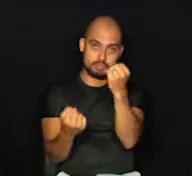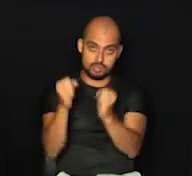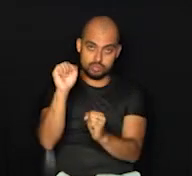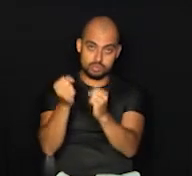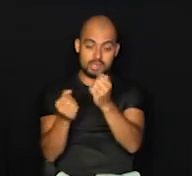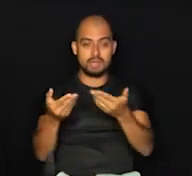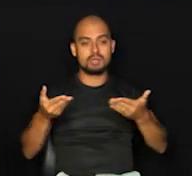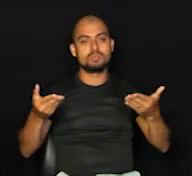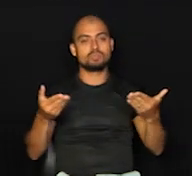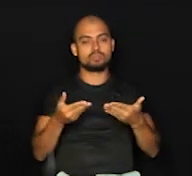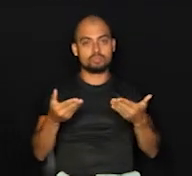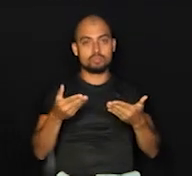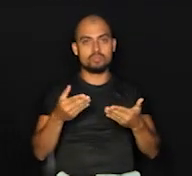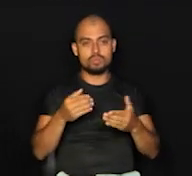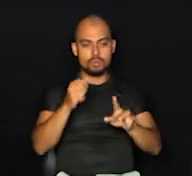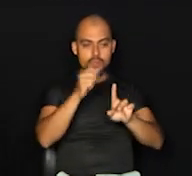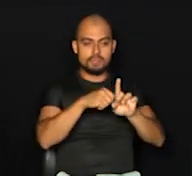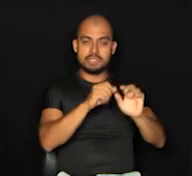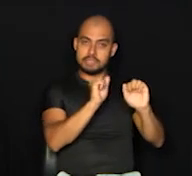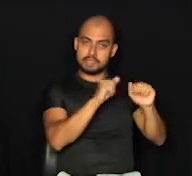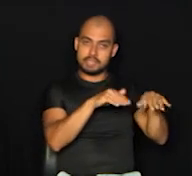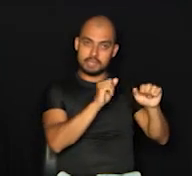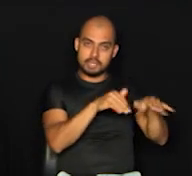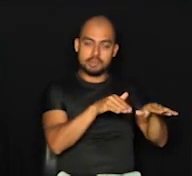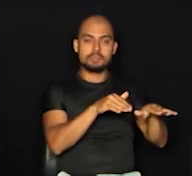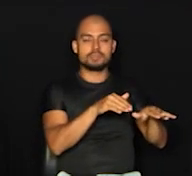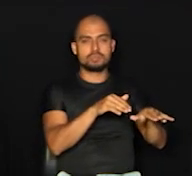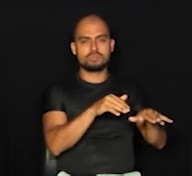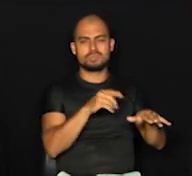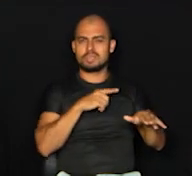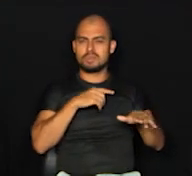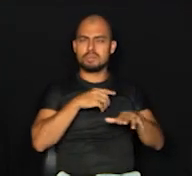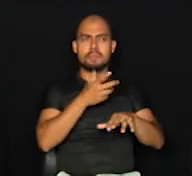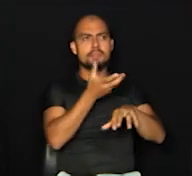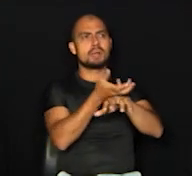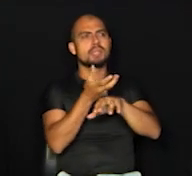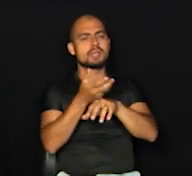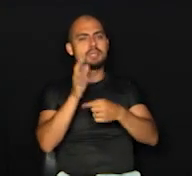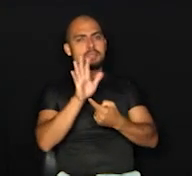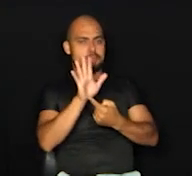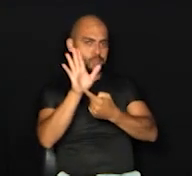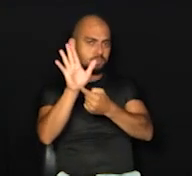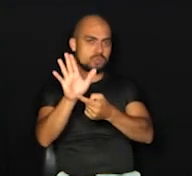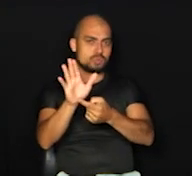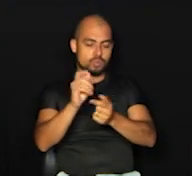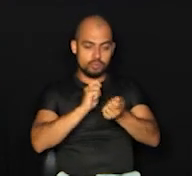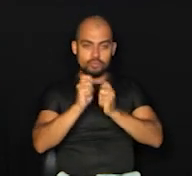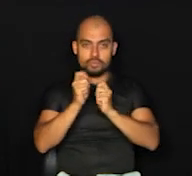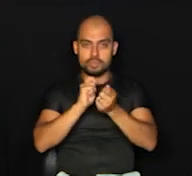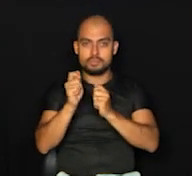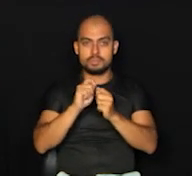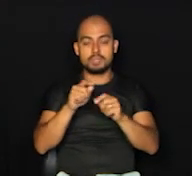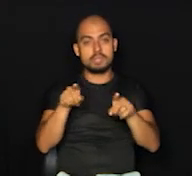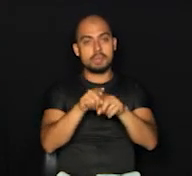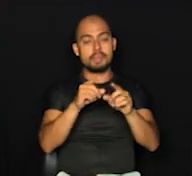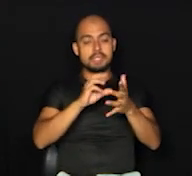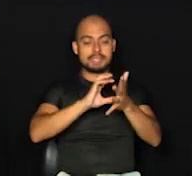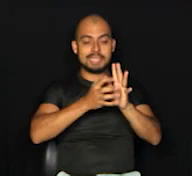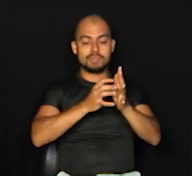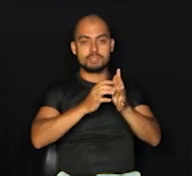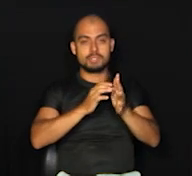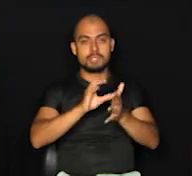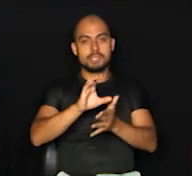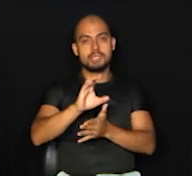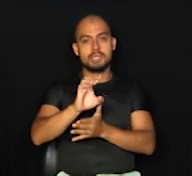agora passaram desde setembro, de acordo com as últimas matérias que a gente tem apresentado aqui, inclusive dados do CIESP, falando